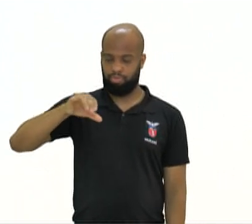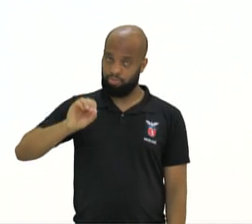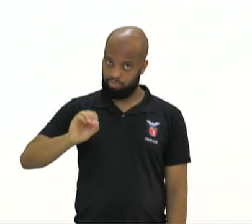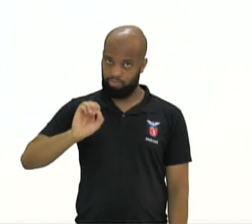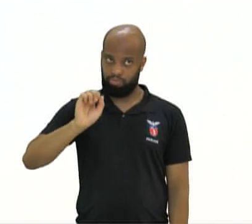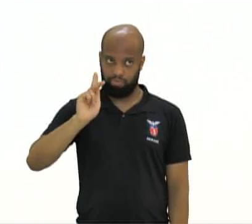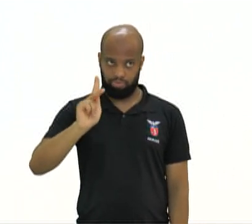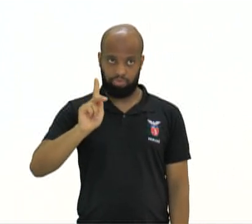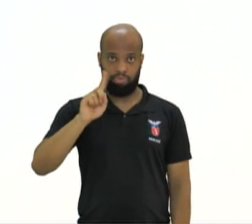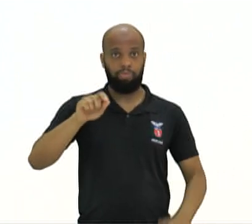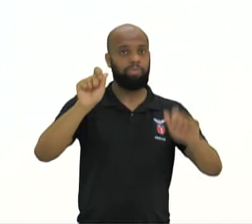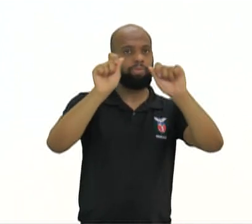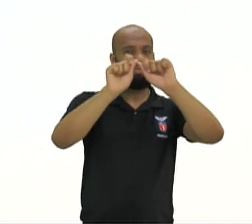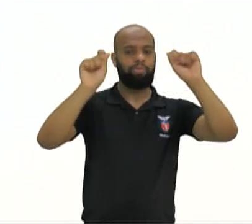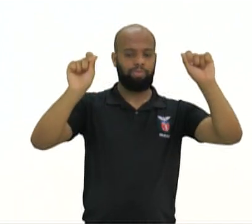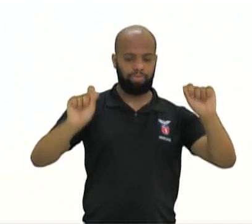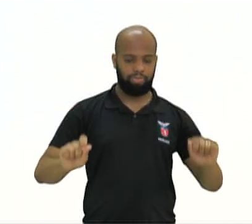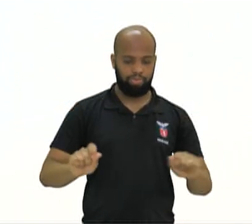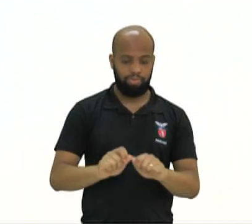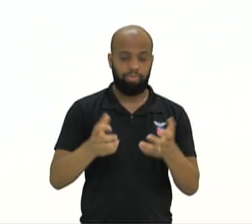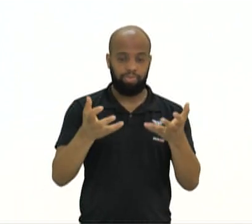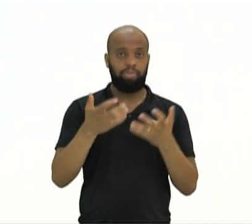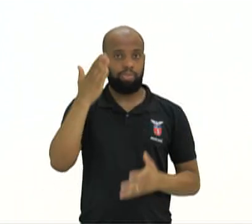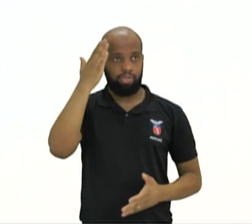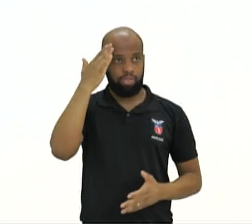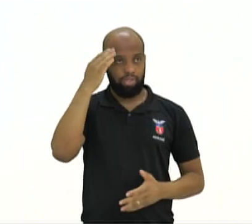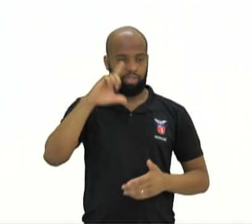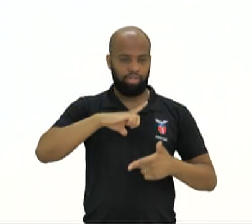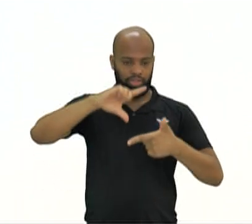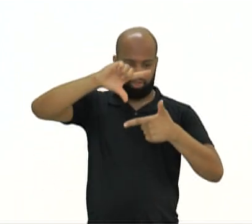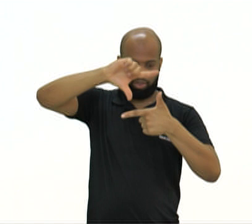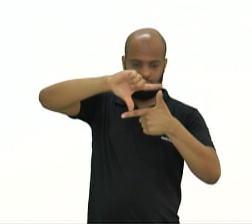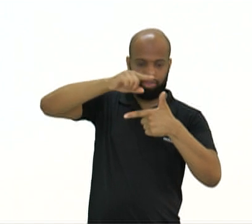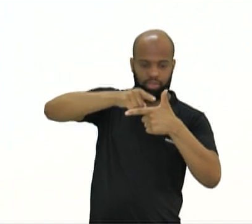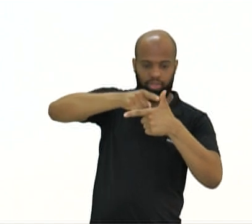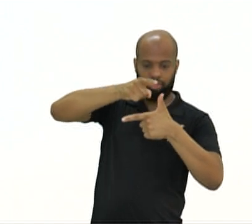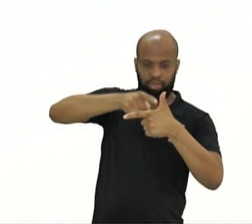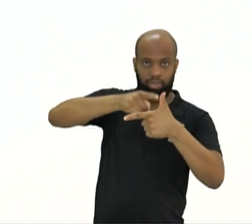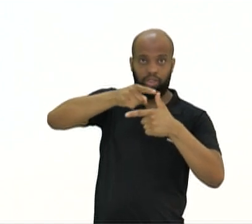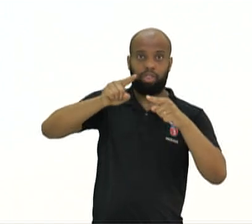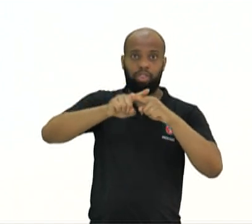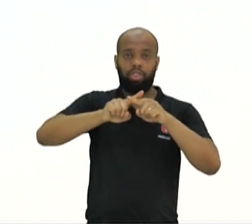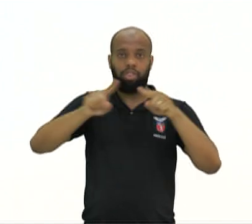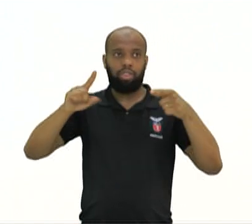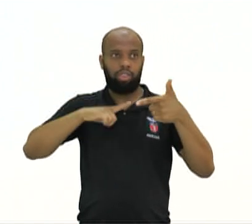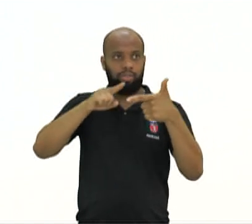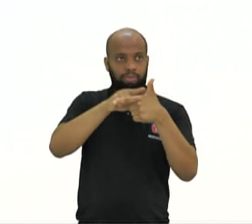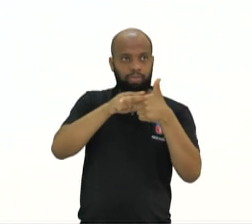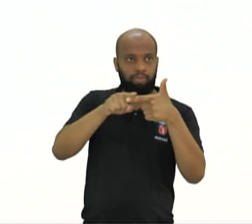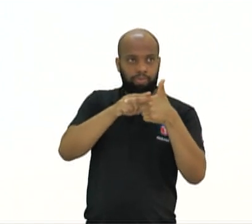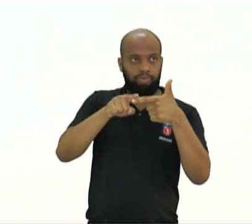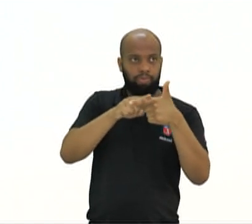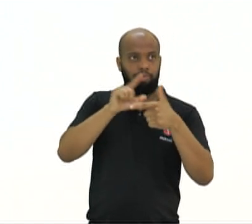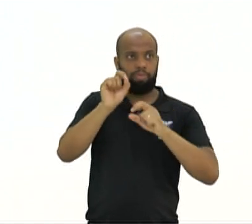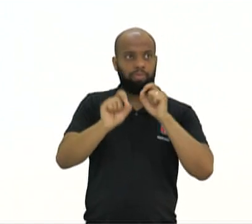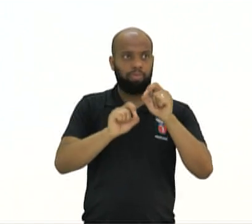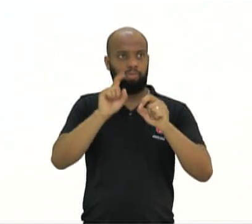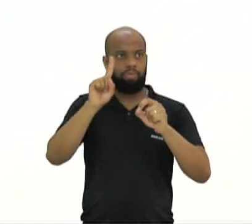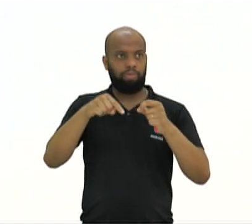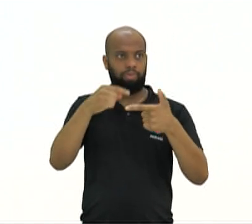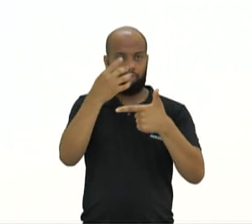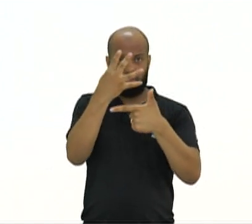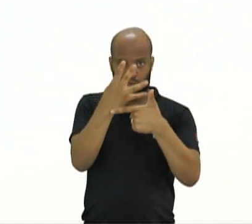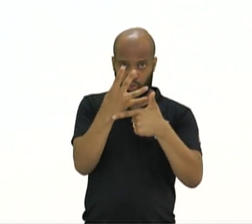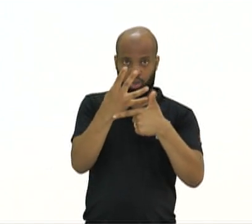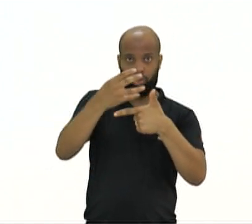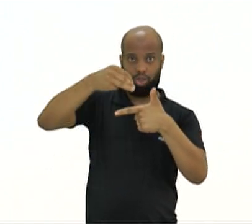Tá bom? Qual a medida de sua largura, sendo que o seu comprimento é 4mp ao cubo? Vamos pensar um